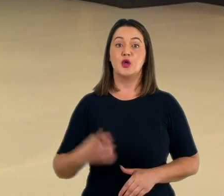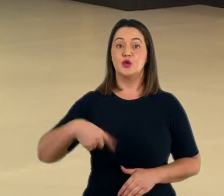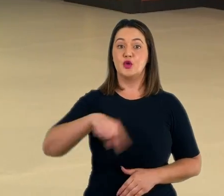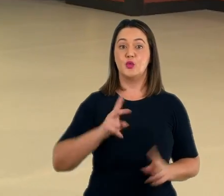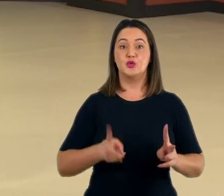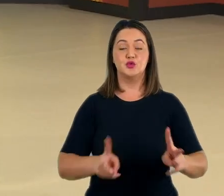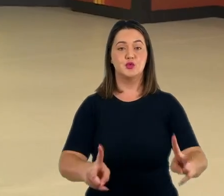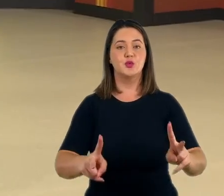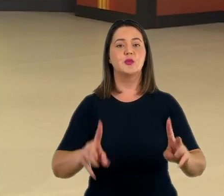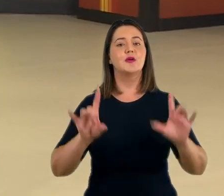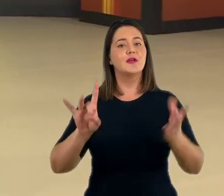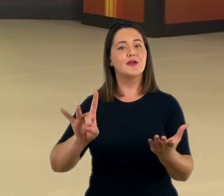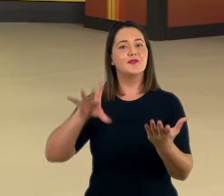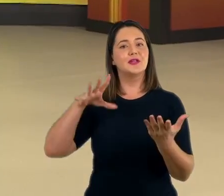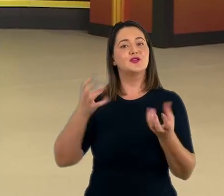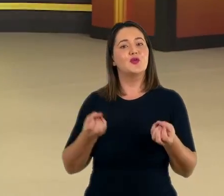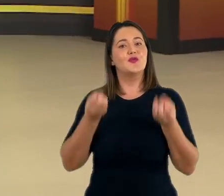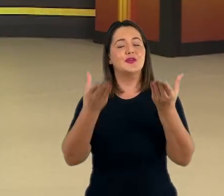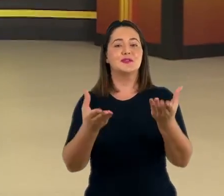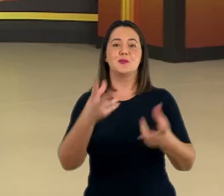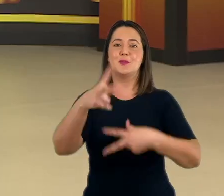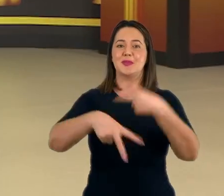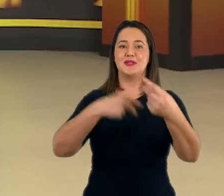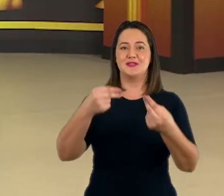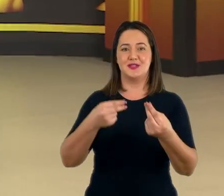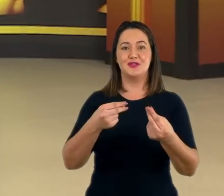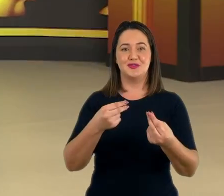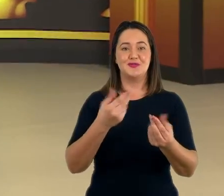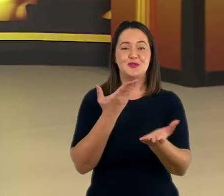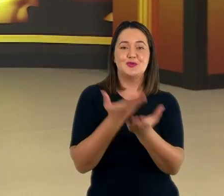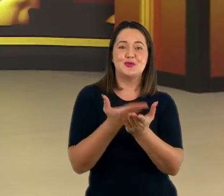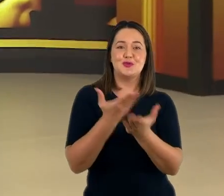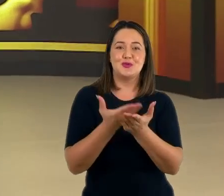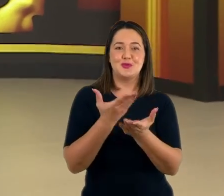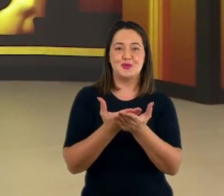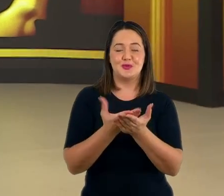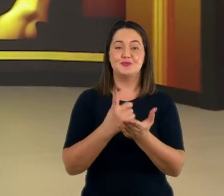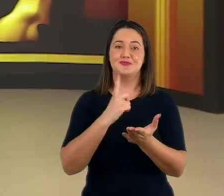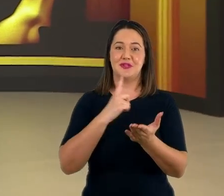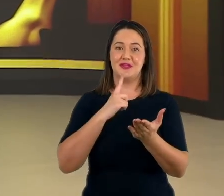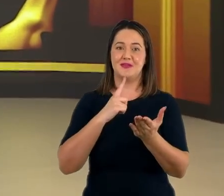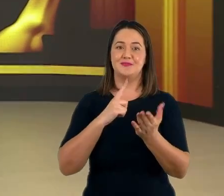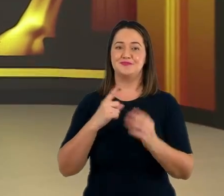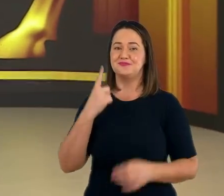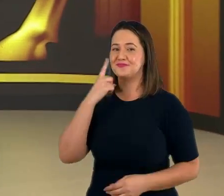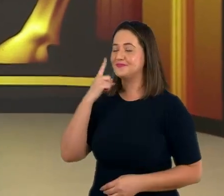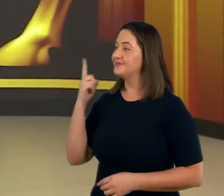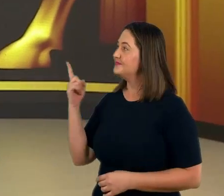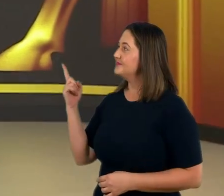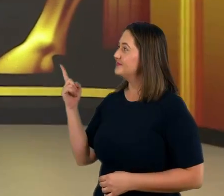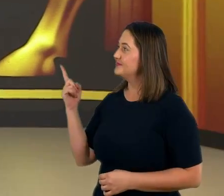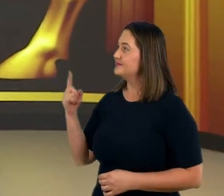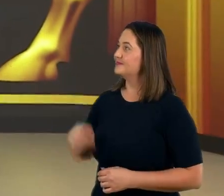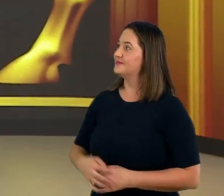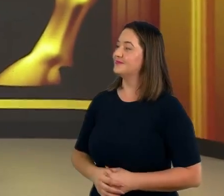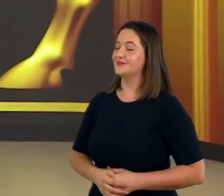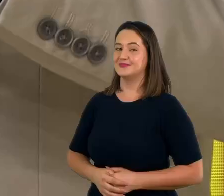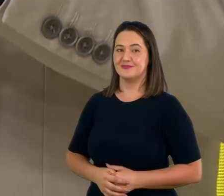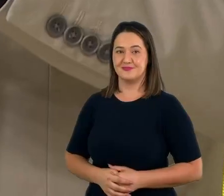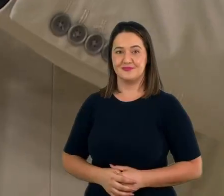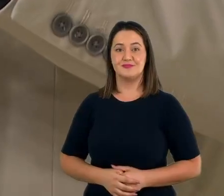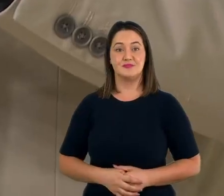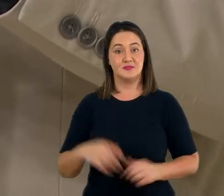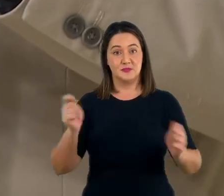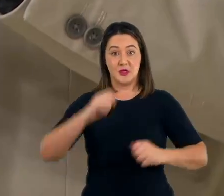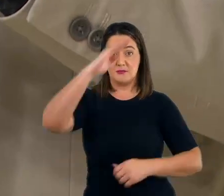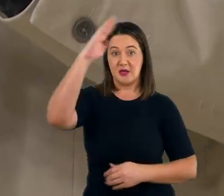De volta com o programa Evidências, oferecendo para você, como um brinde dos Anjos da Esperança, o Guia de Estudos Evidências, que chegará em